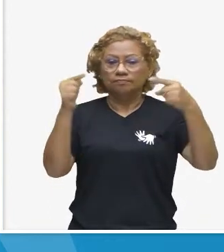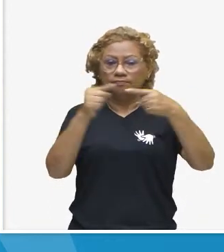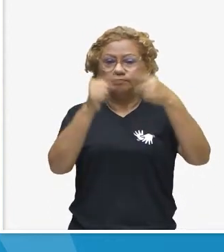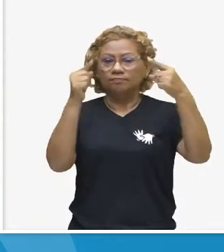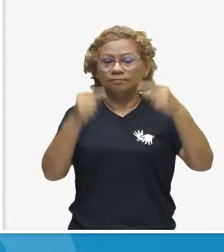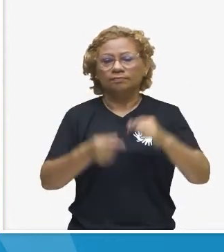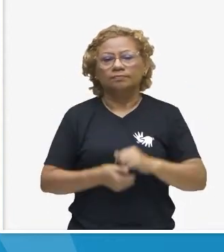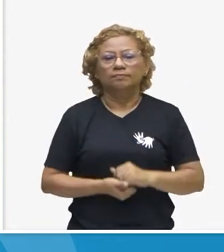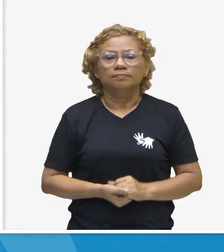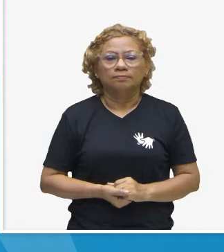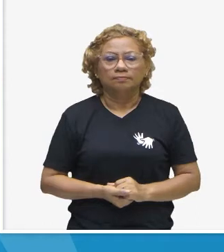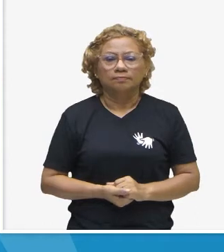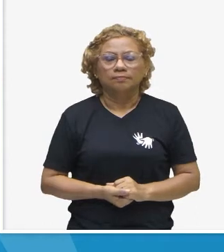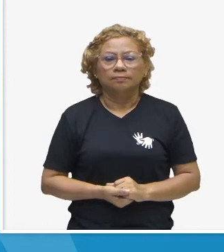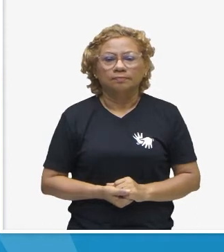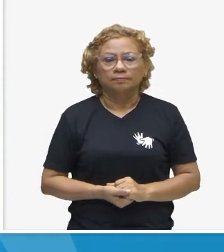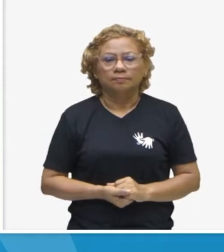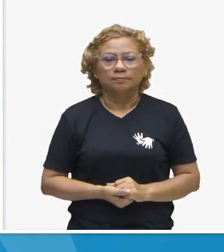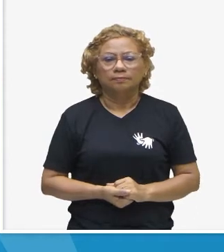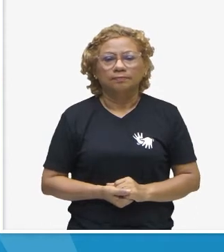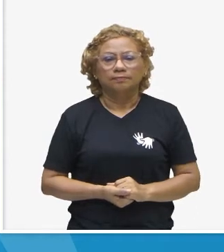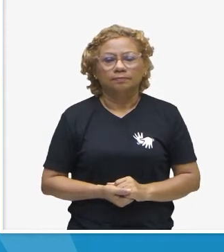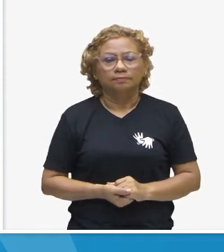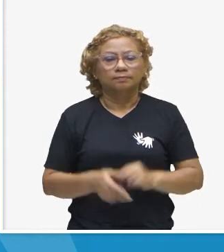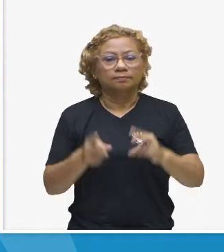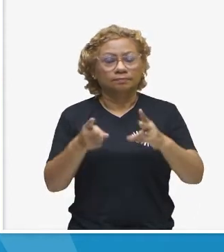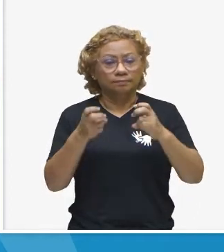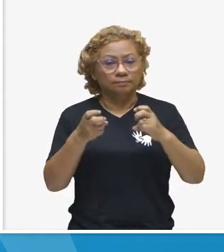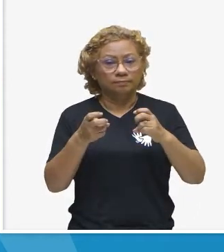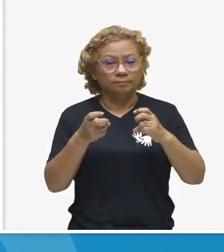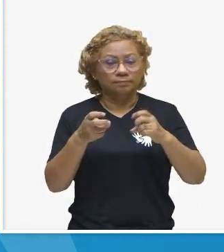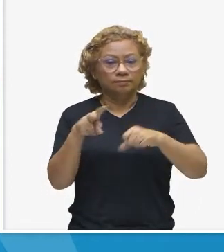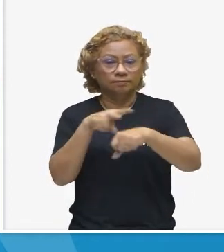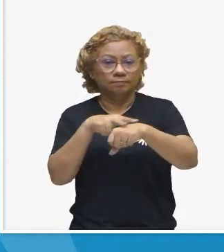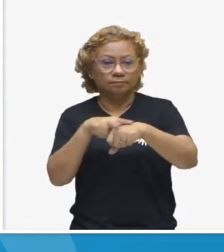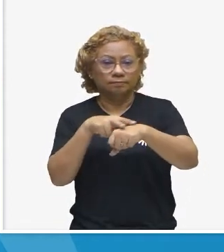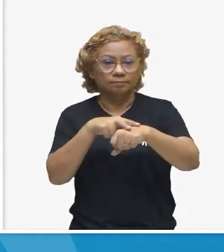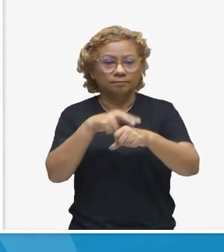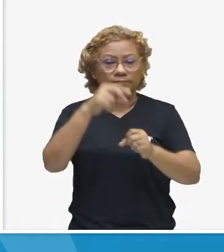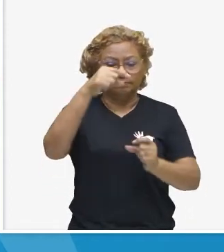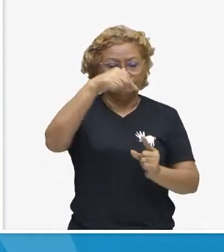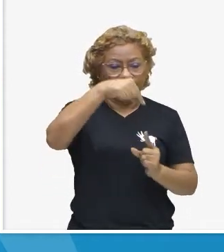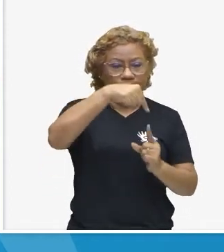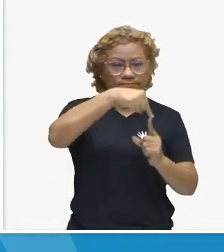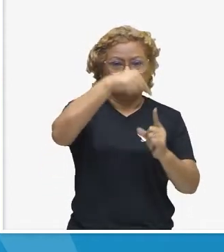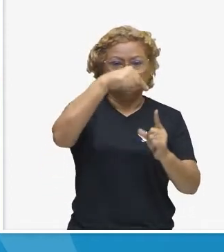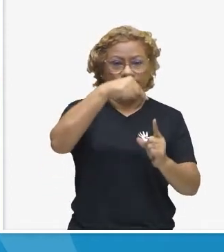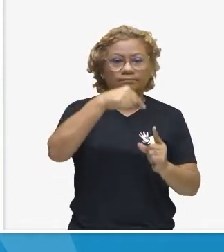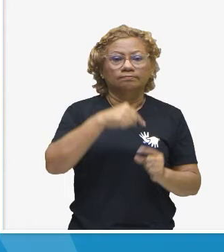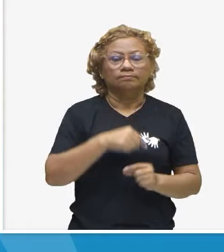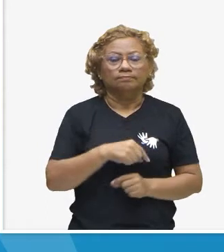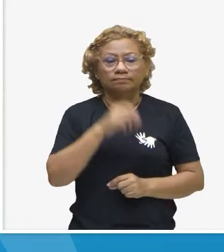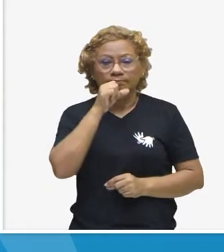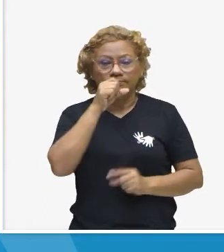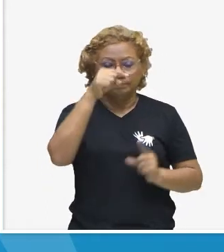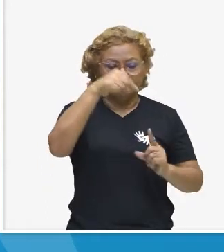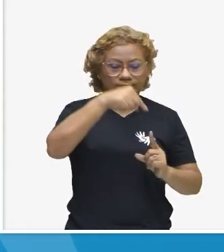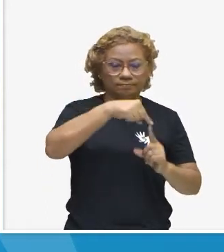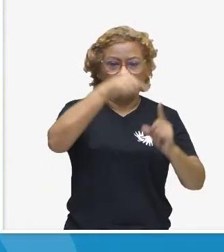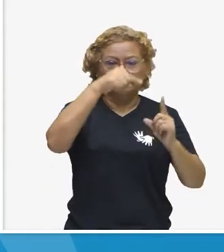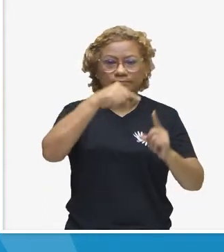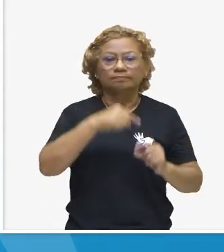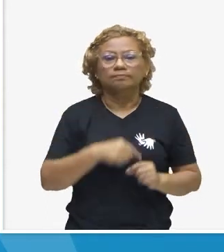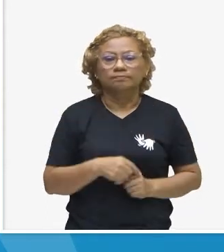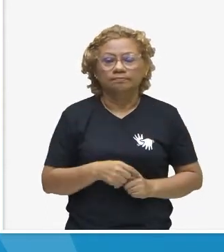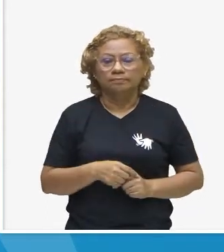Se eles estão à esquerda, ambos estão à esquerda. Se eles estão à direita, ambos estão à direita. Então são ângulos